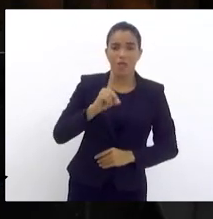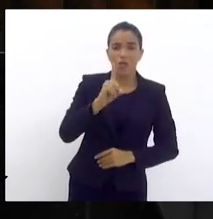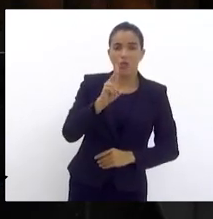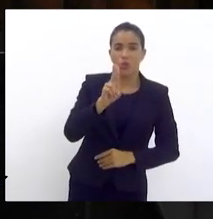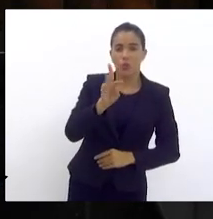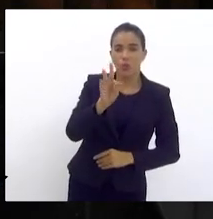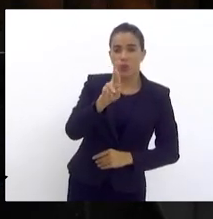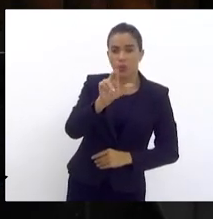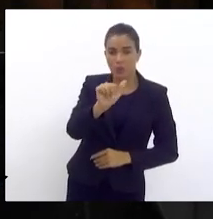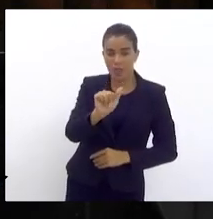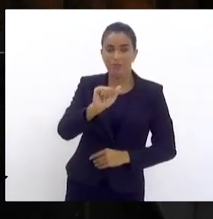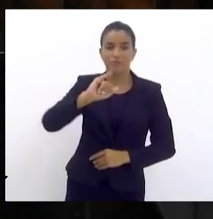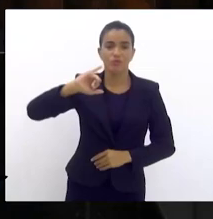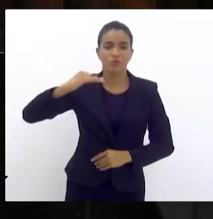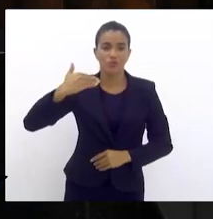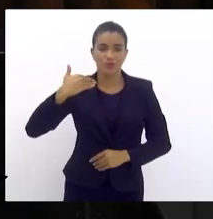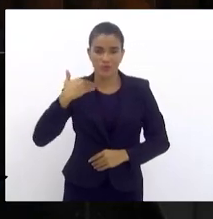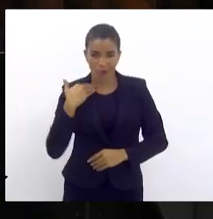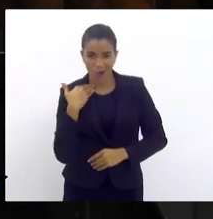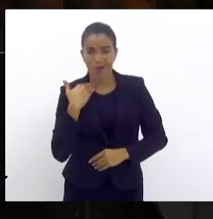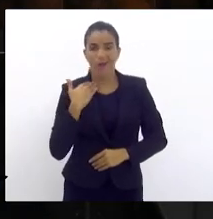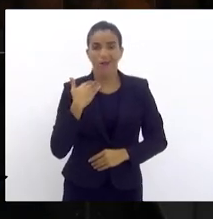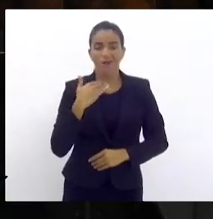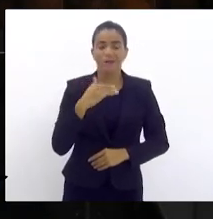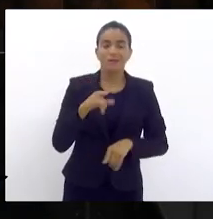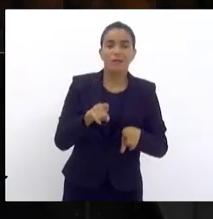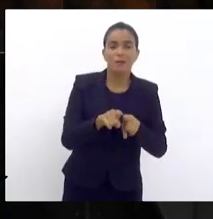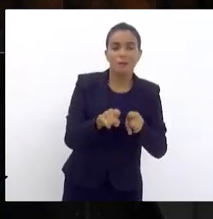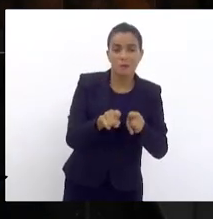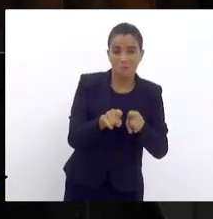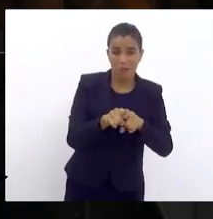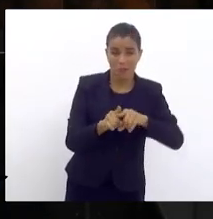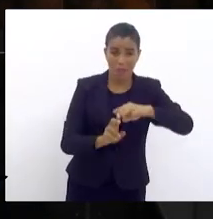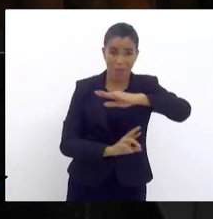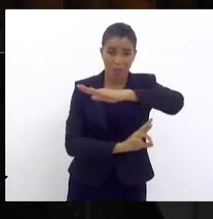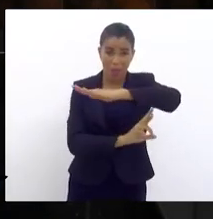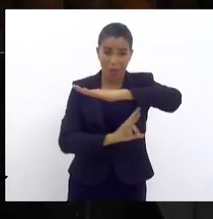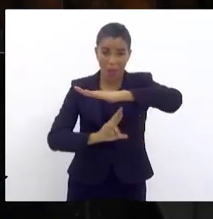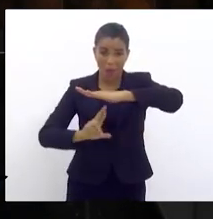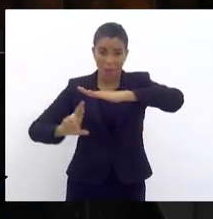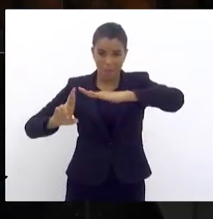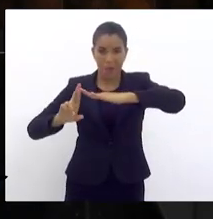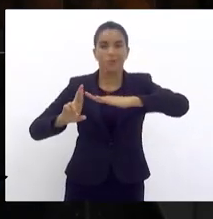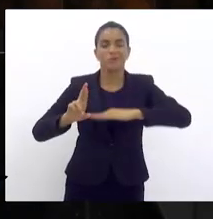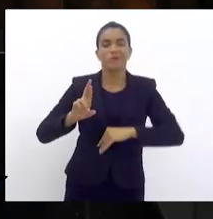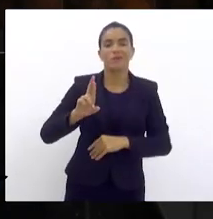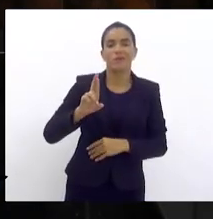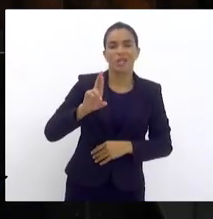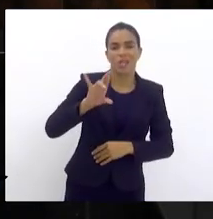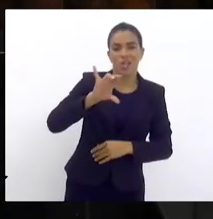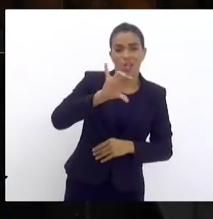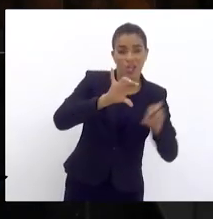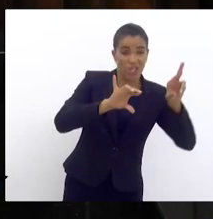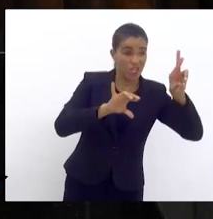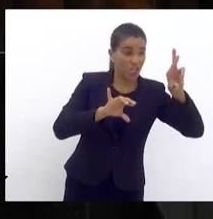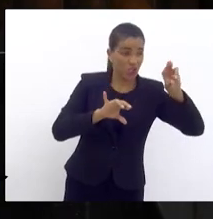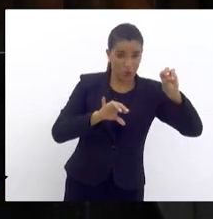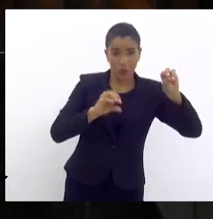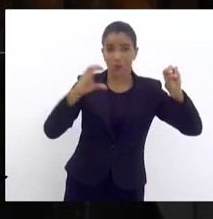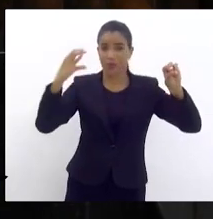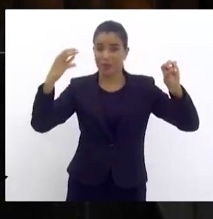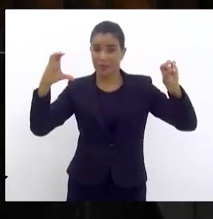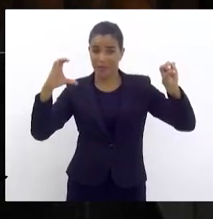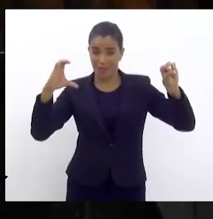da Rio Juiz de Fora para quem mora na ponte rio-niterói quem da ponte de Niterói